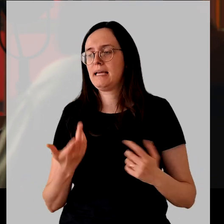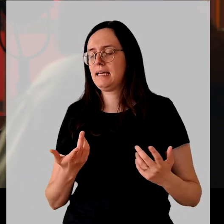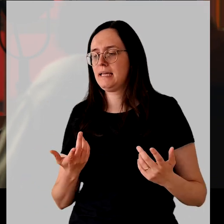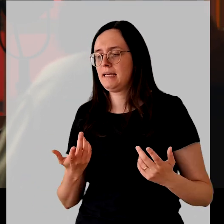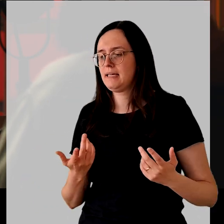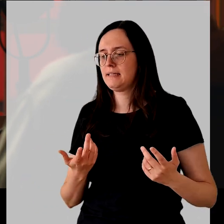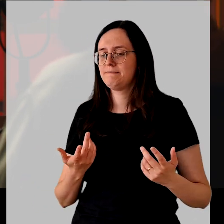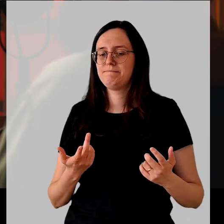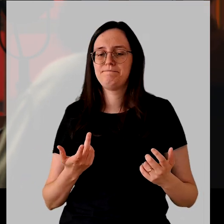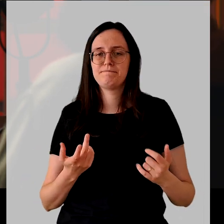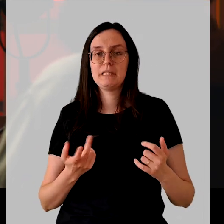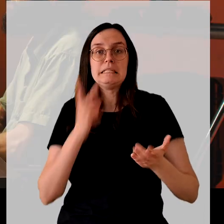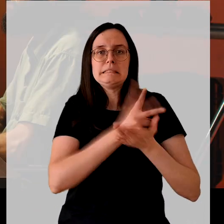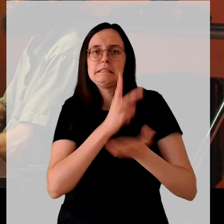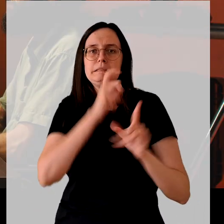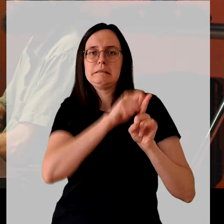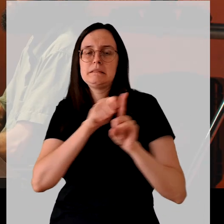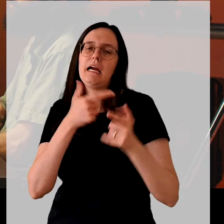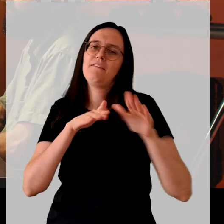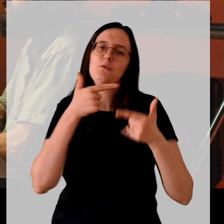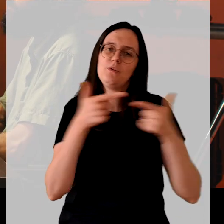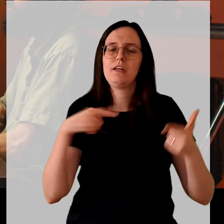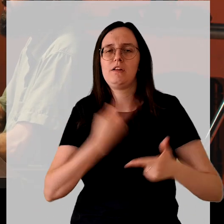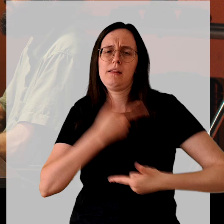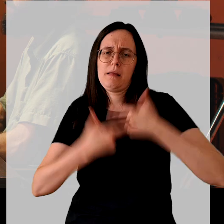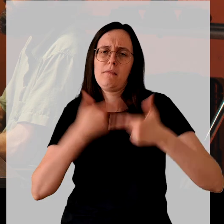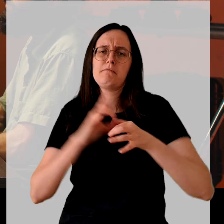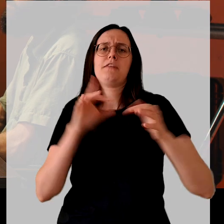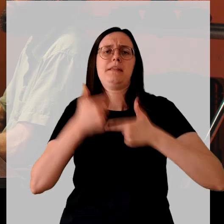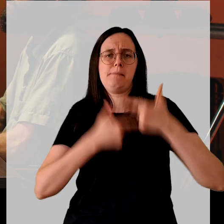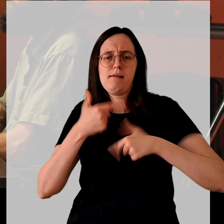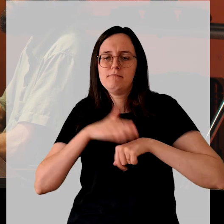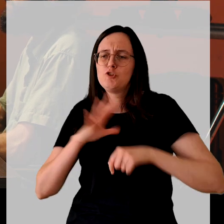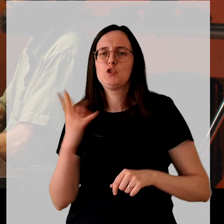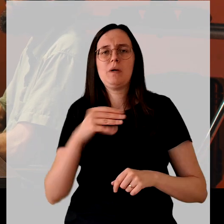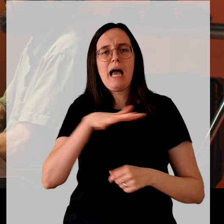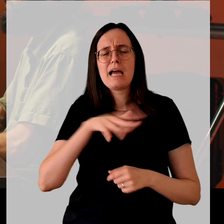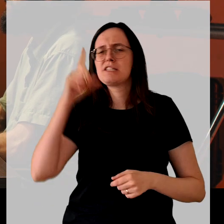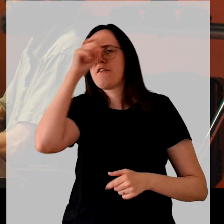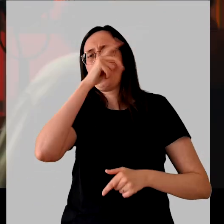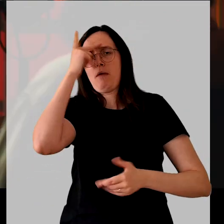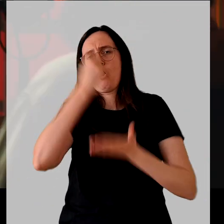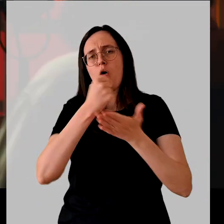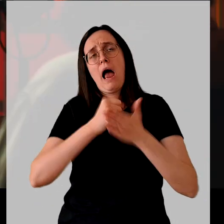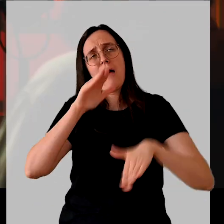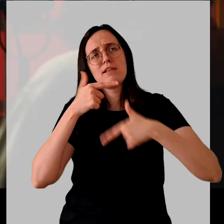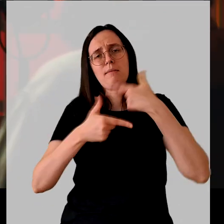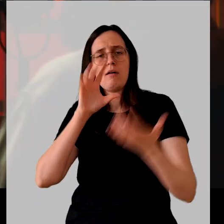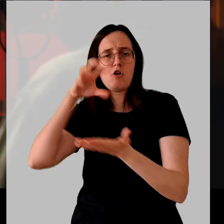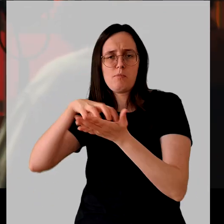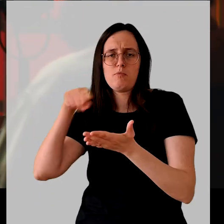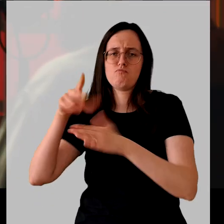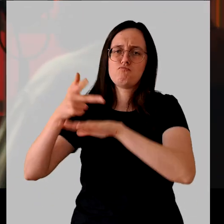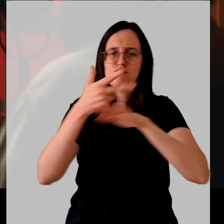ali vamos colocar um certo todo mês, né? A gente trabalha de freela, todo mundo nessa área, raramente tem alguém contratado, a não